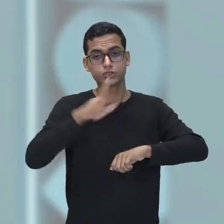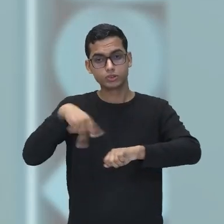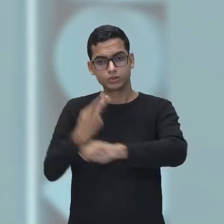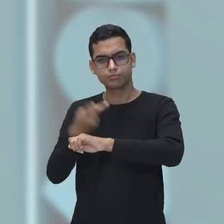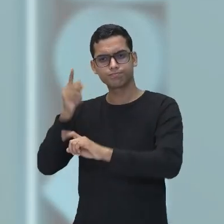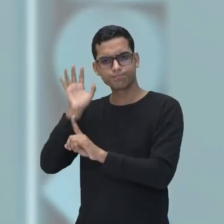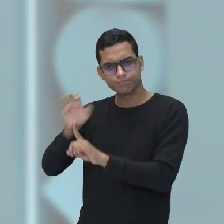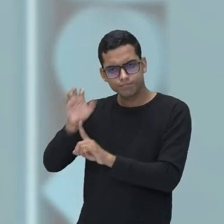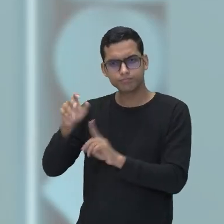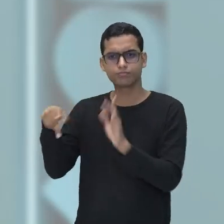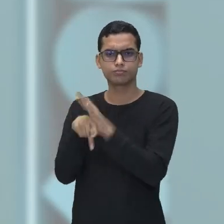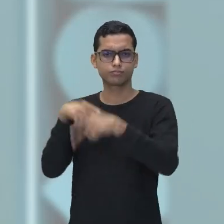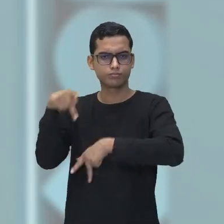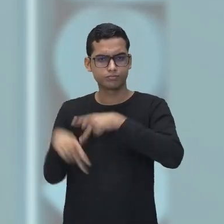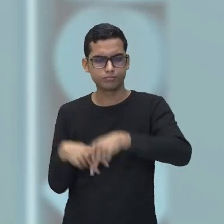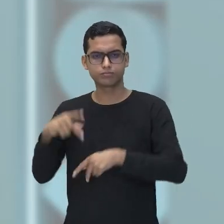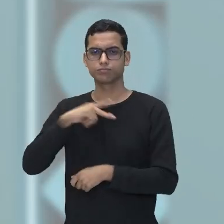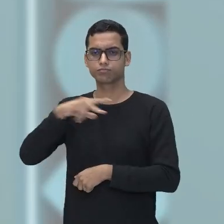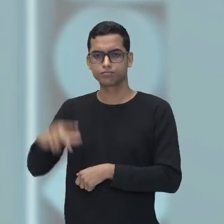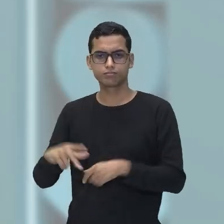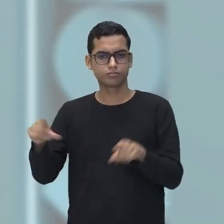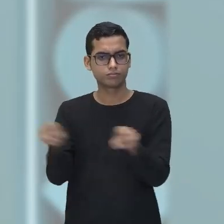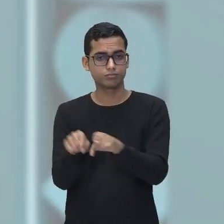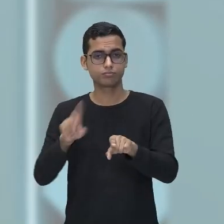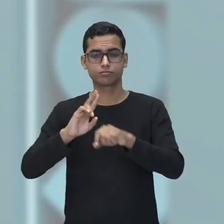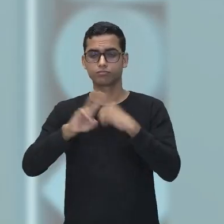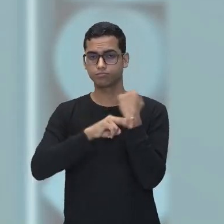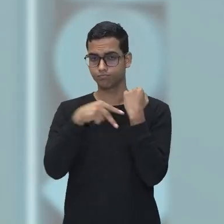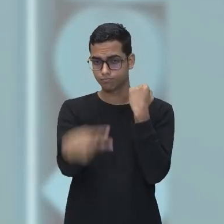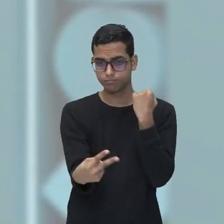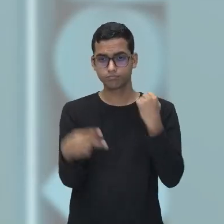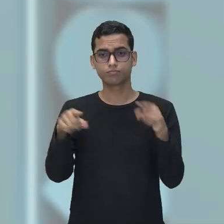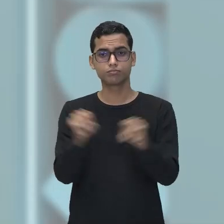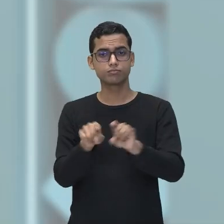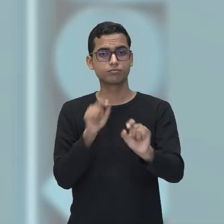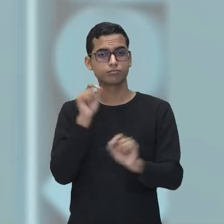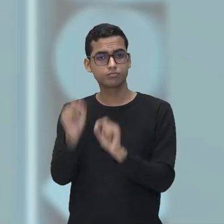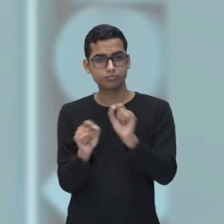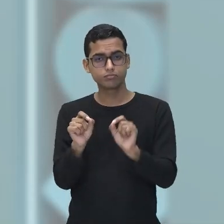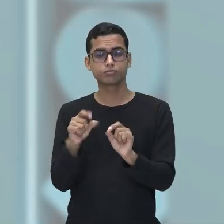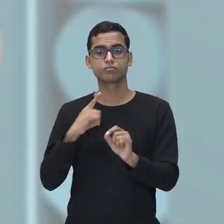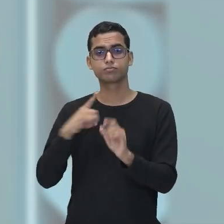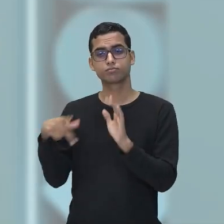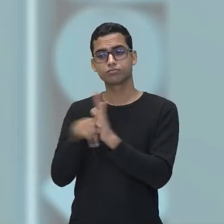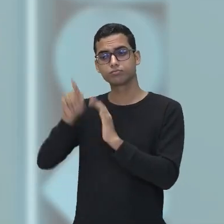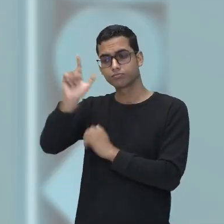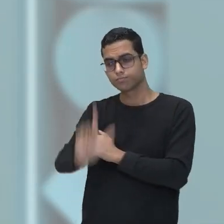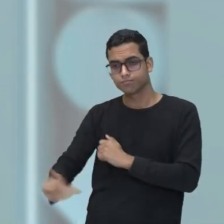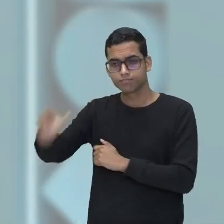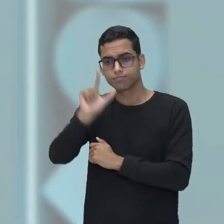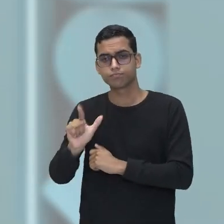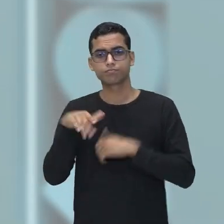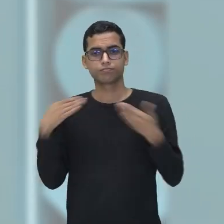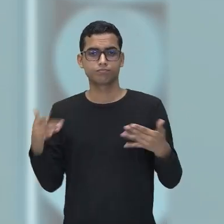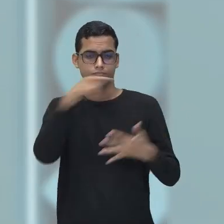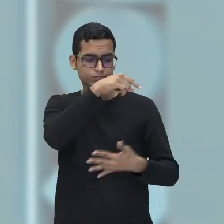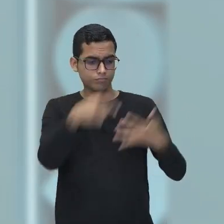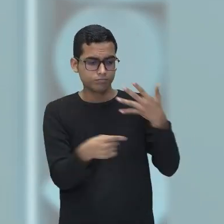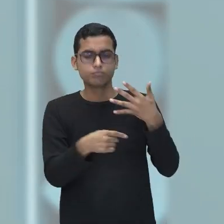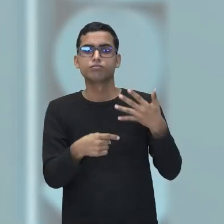culturalmente o povo de Portugal, e, por consequência, vai se espelhar na sua literatura. Então, vejam que são muitos